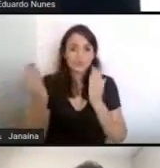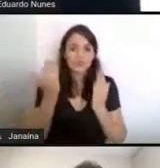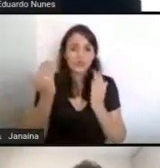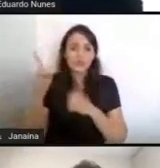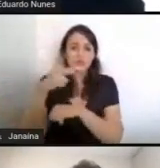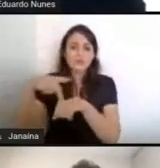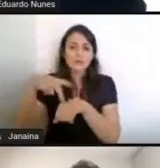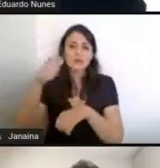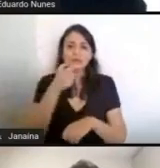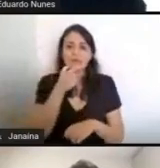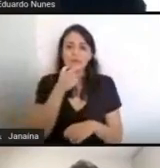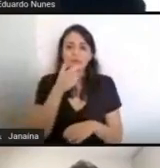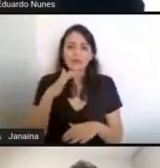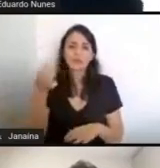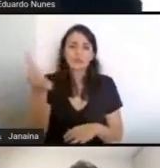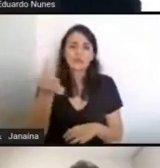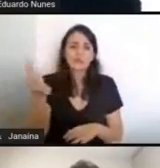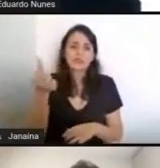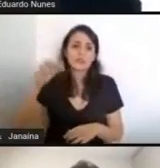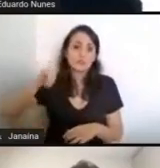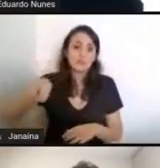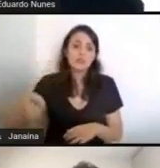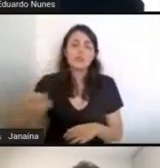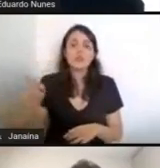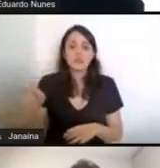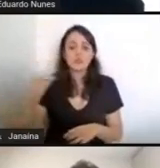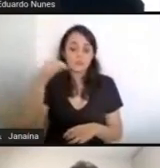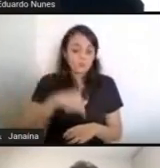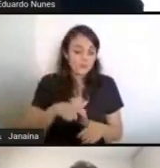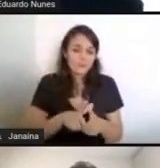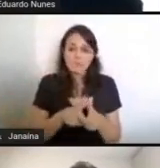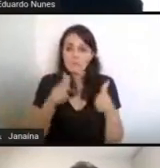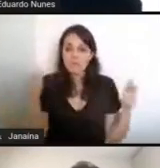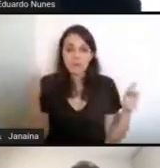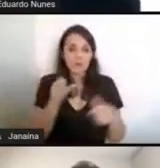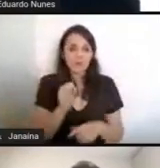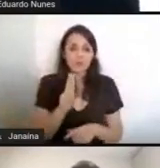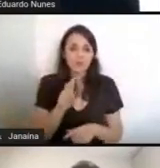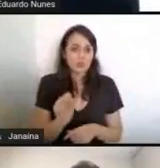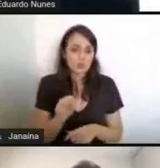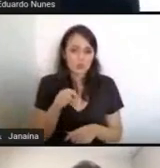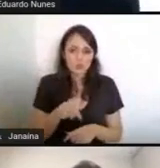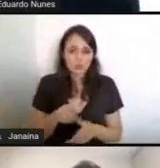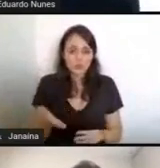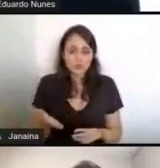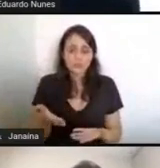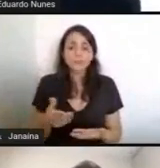66 milhões de habitantes, então a demanda pelo SUS é muito maior, né, nós temos a